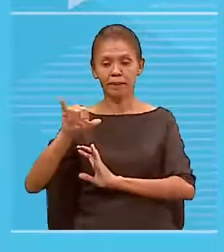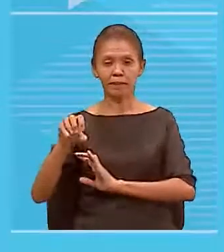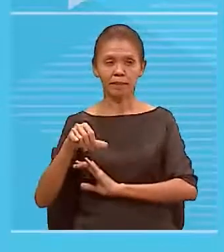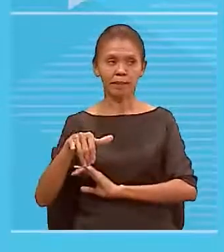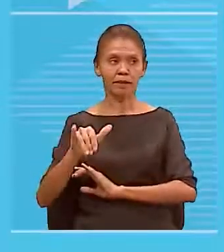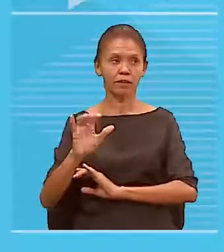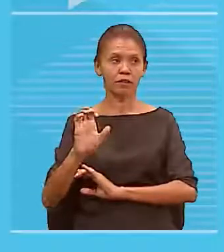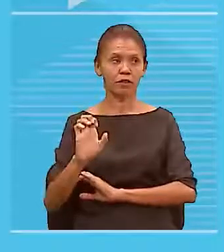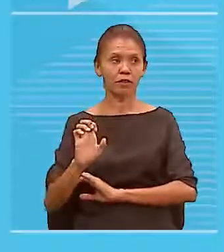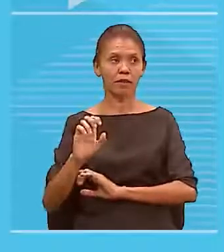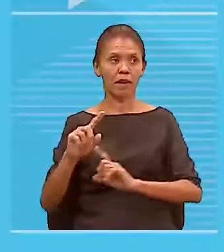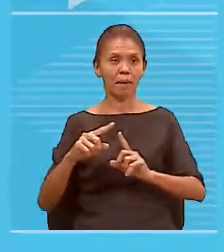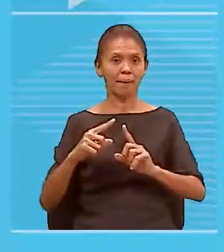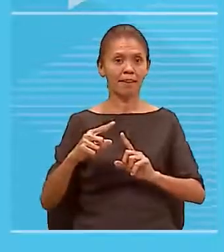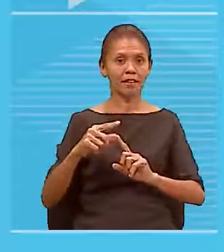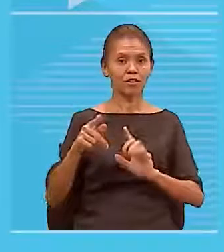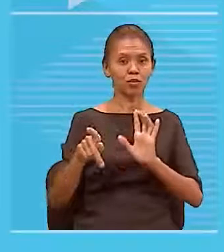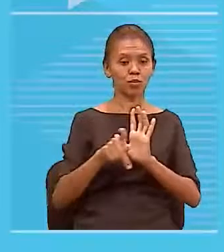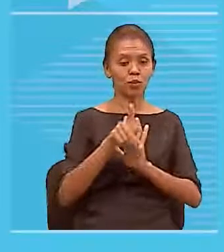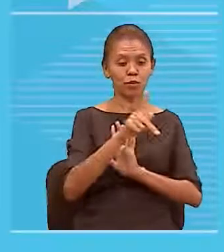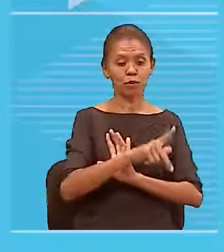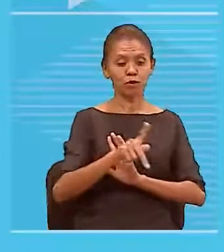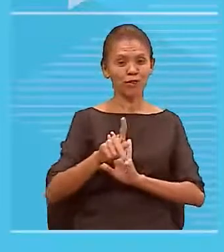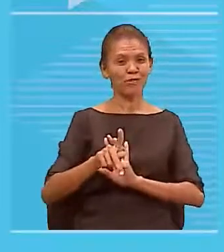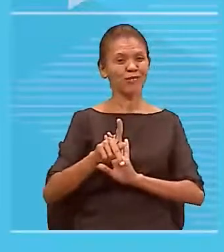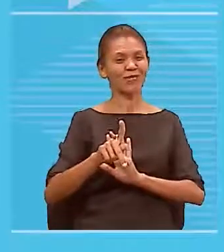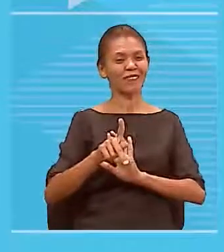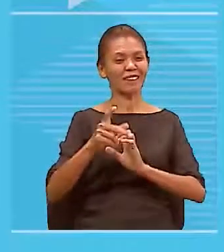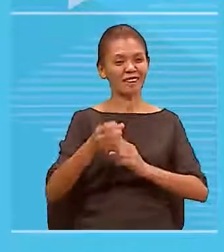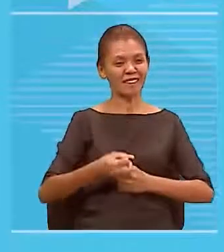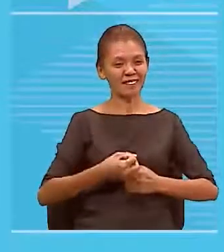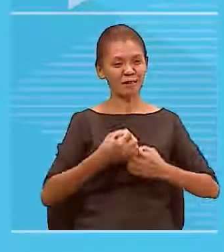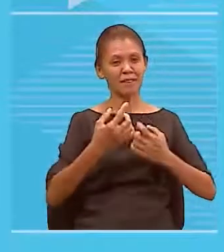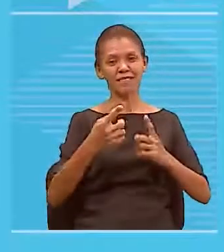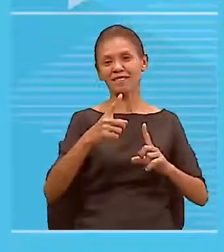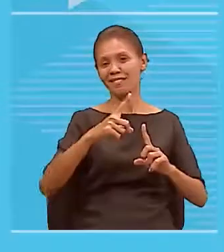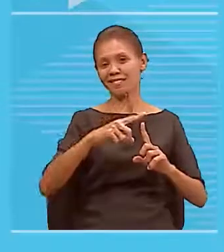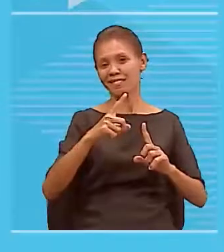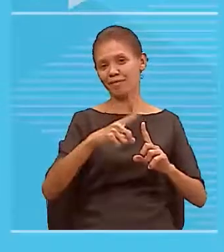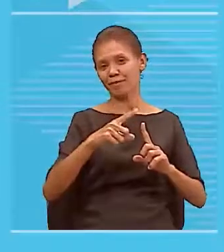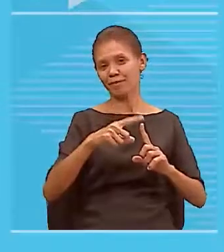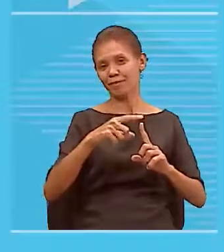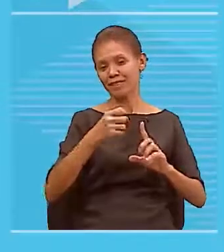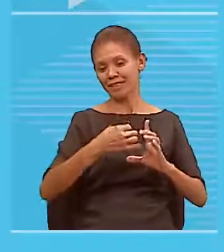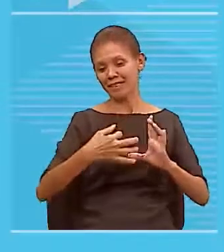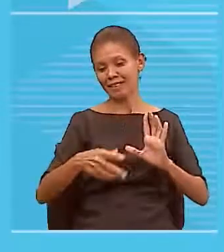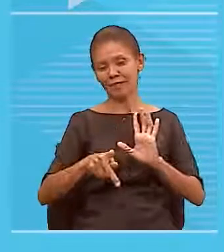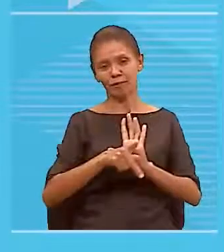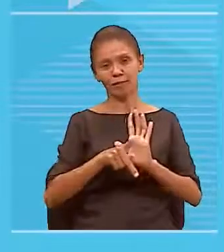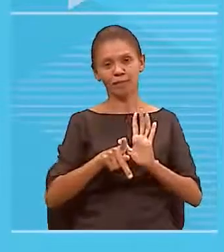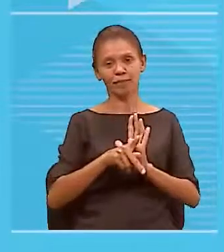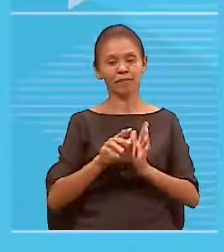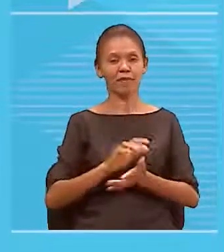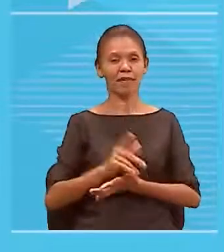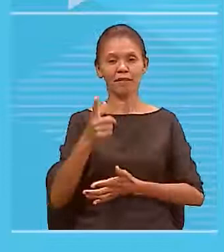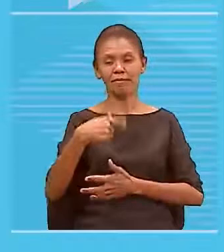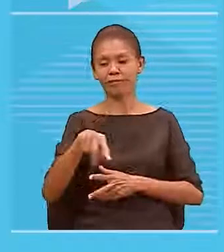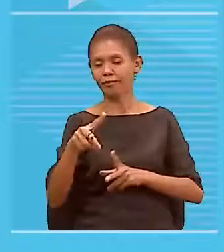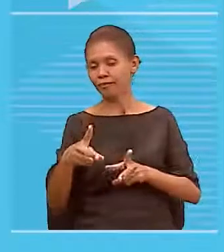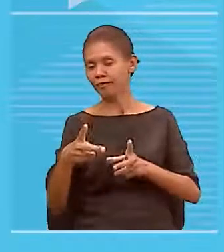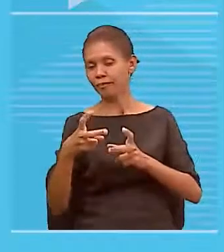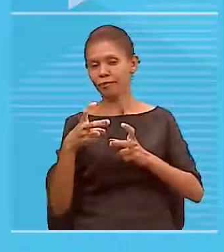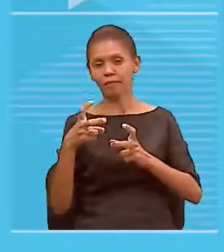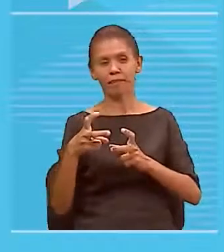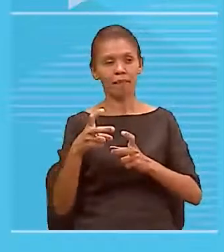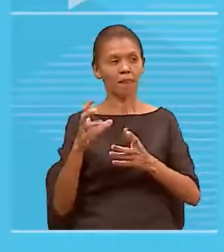ao meu modo o que a Joyce falou inclusive não sei se você já perceberam